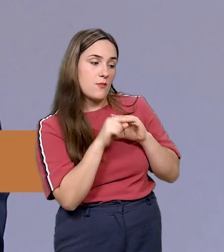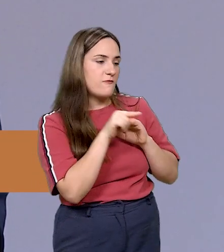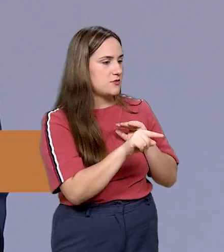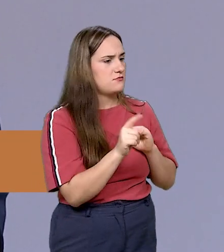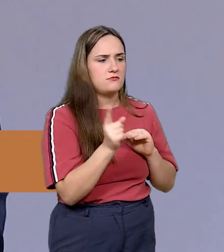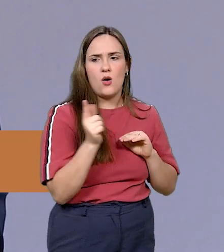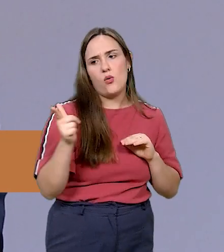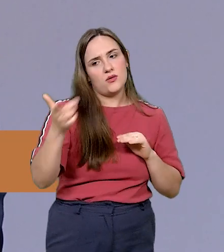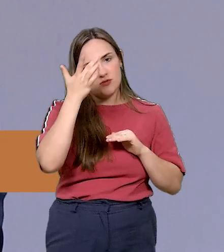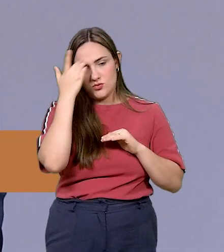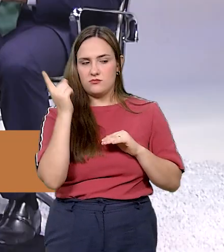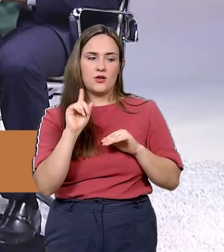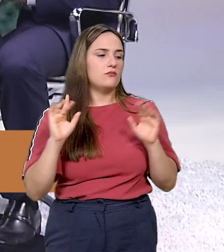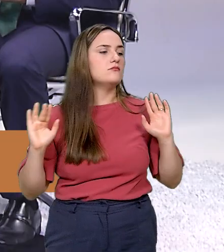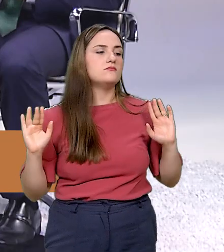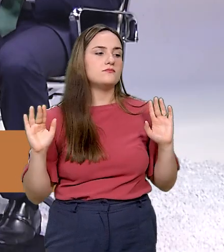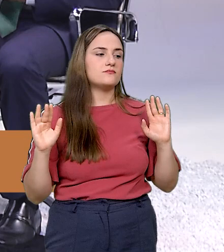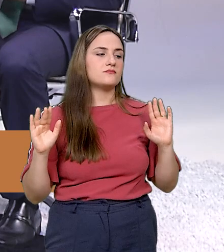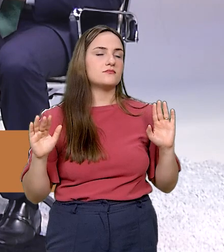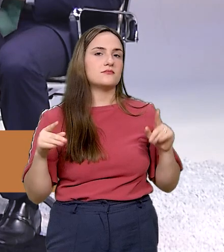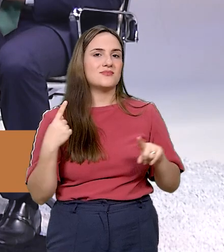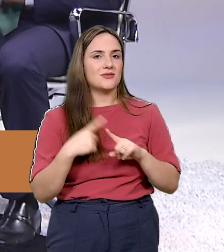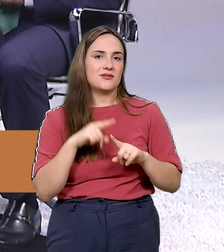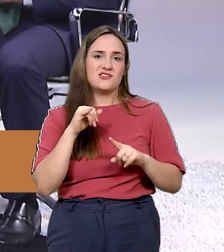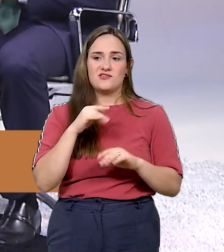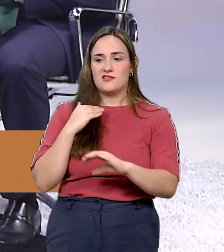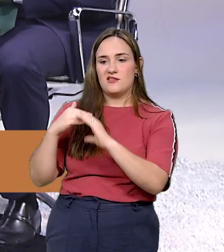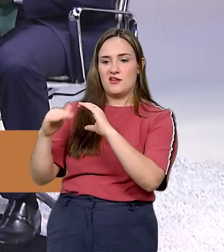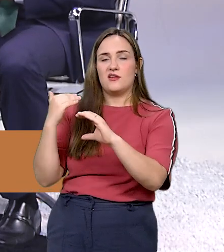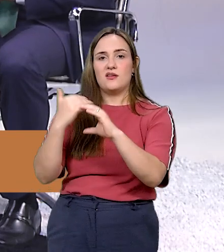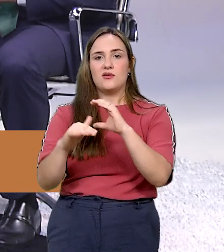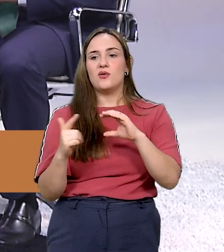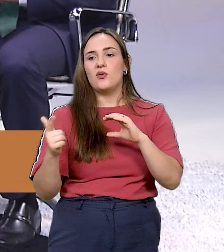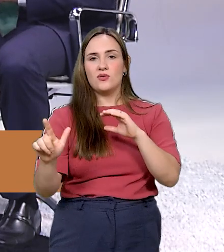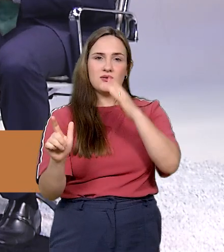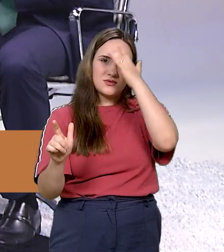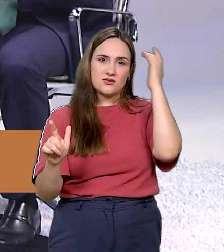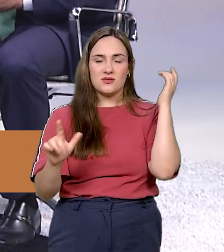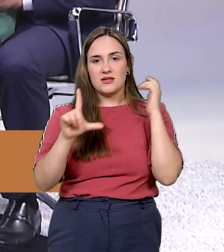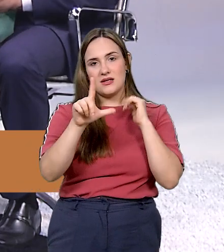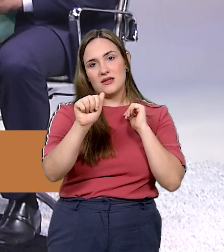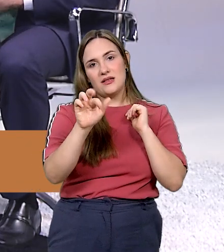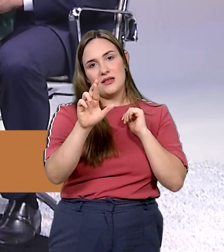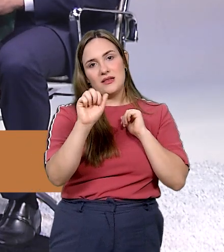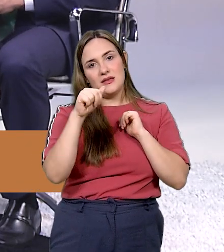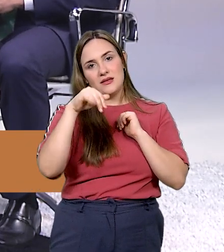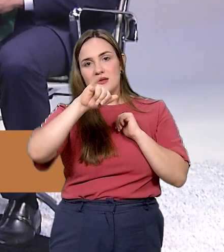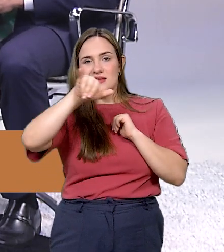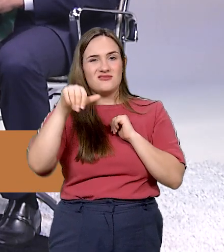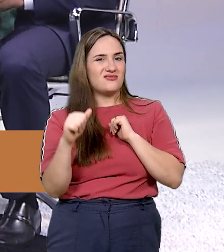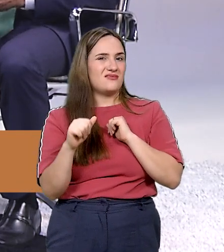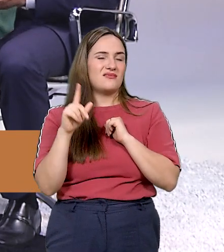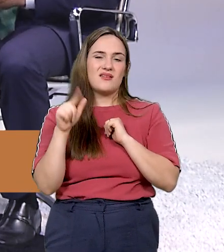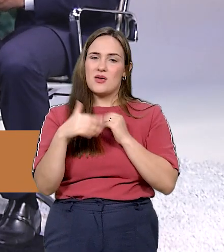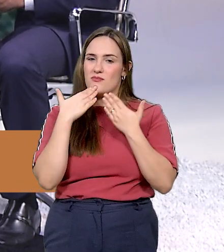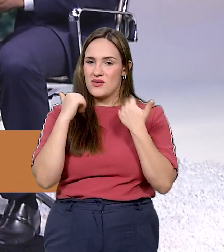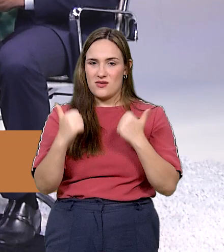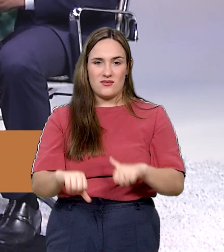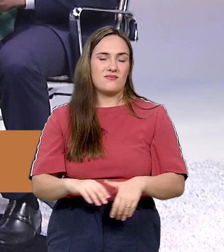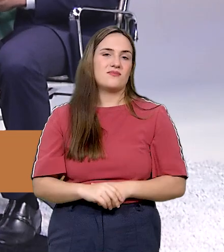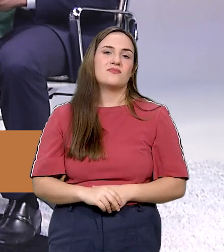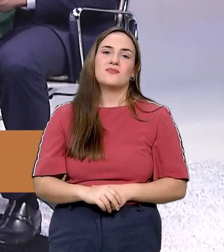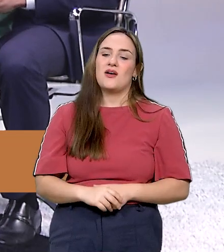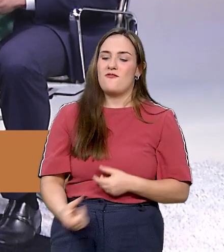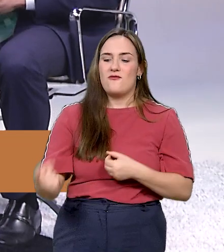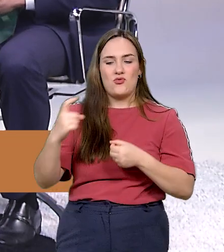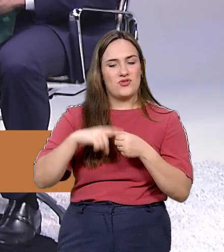para você resguardar aquilo ali, porque a chance de você enviar para uma terceira pessoa chamada laranja é muito grande. E para recuperar tudo